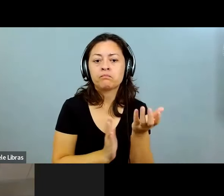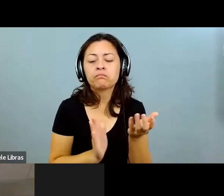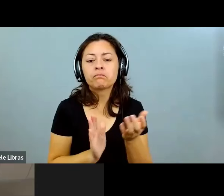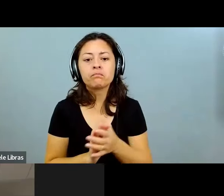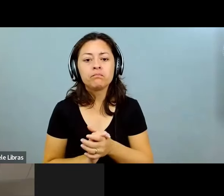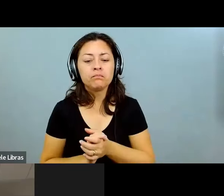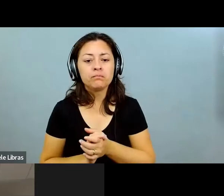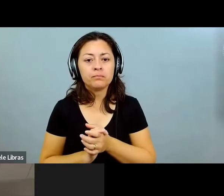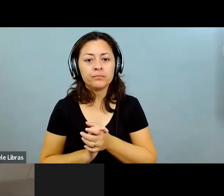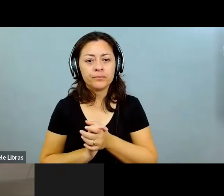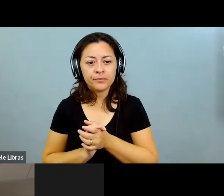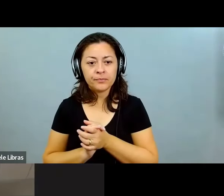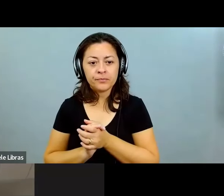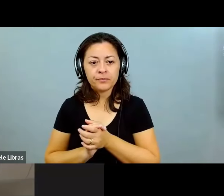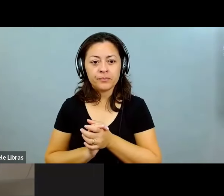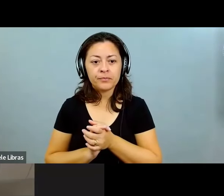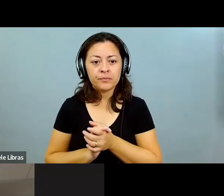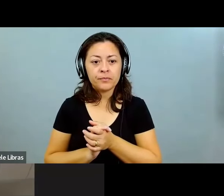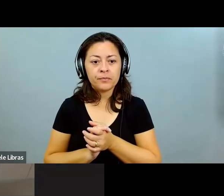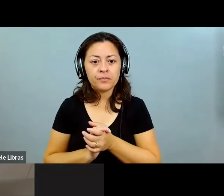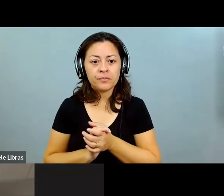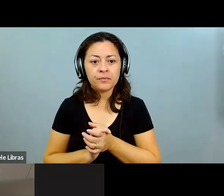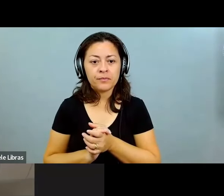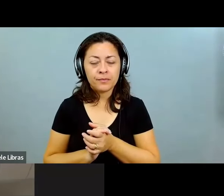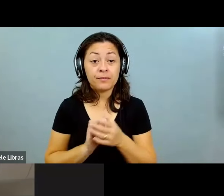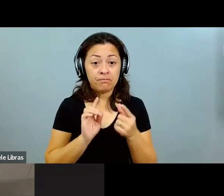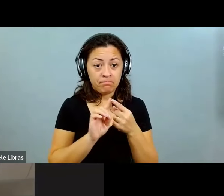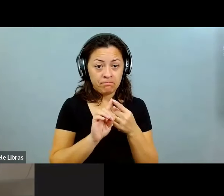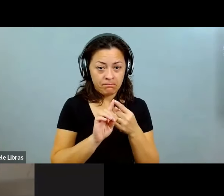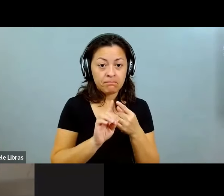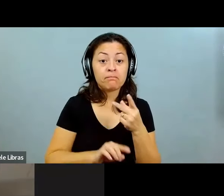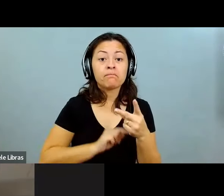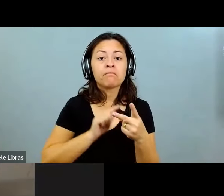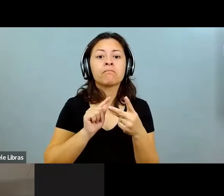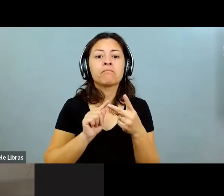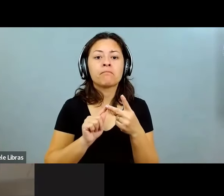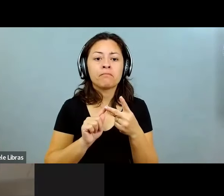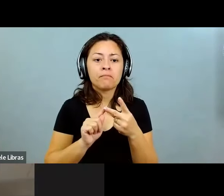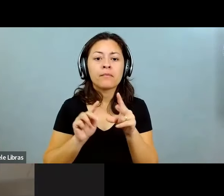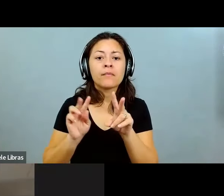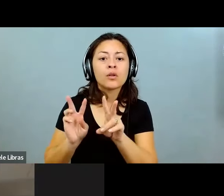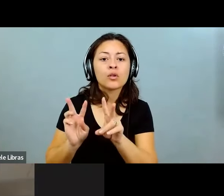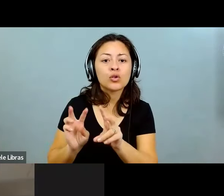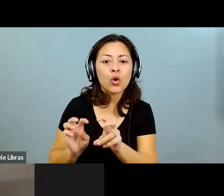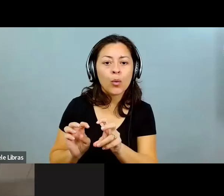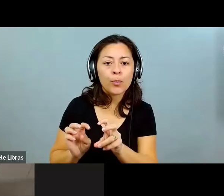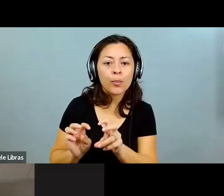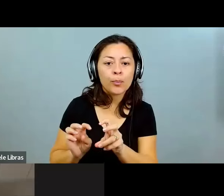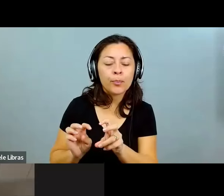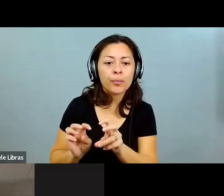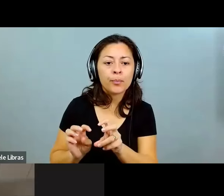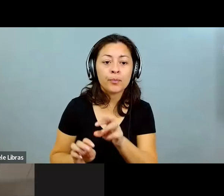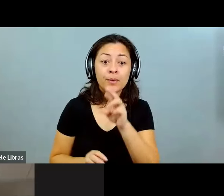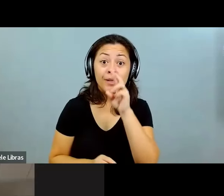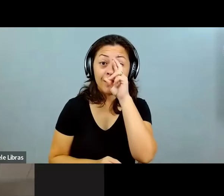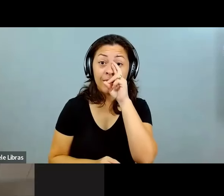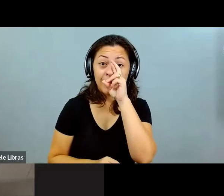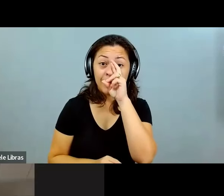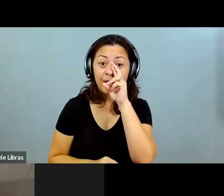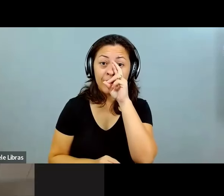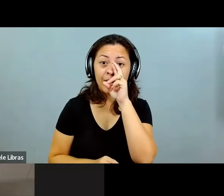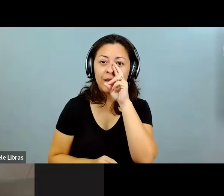eh e daí a a a minha segunda pergunta sobre sobre sobre o risco da da safia de de